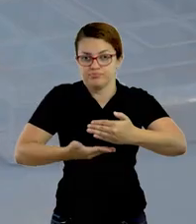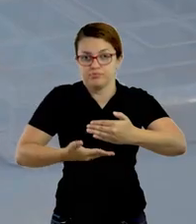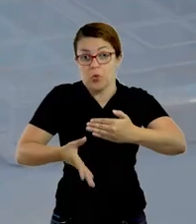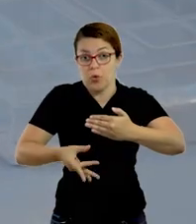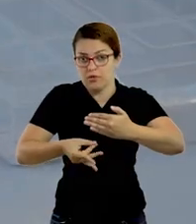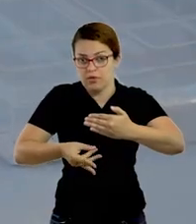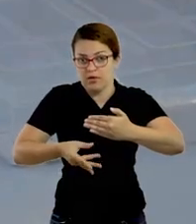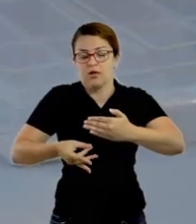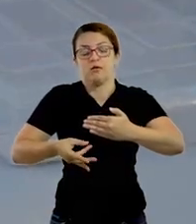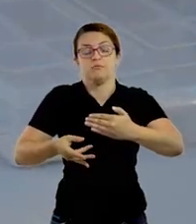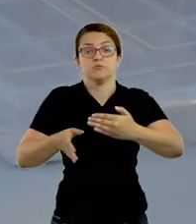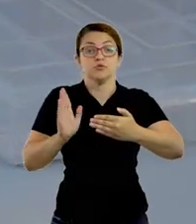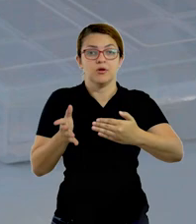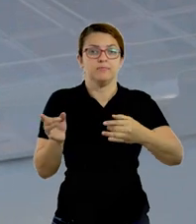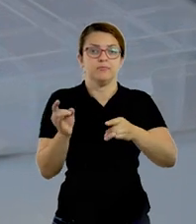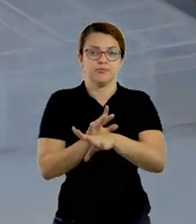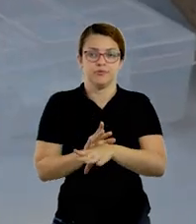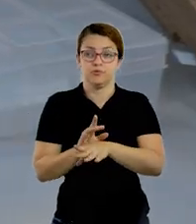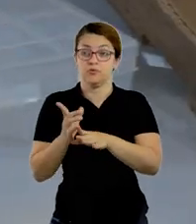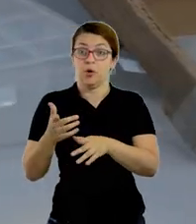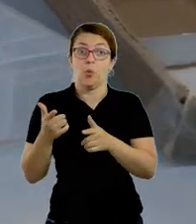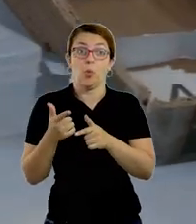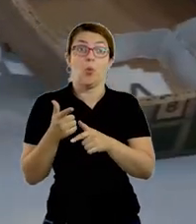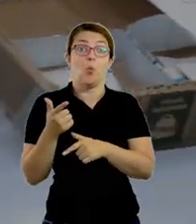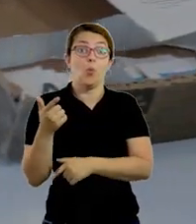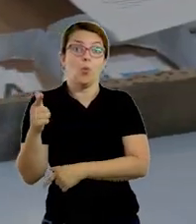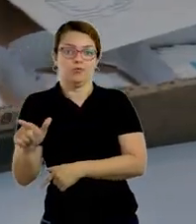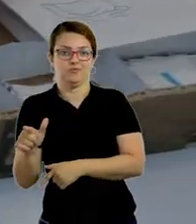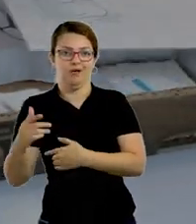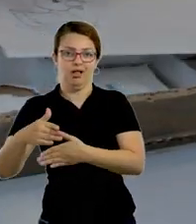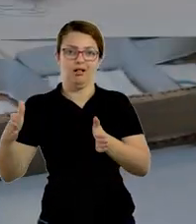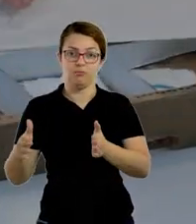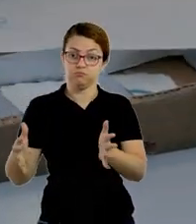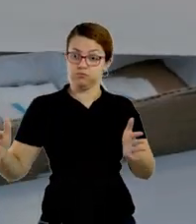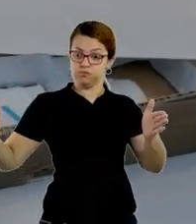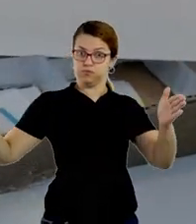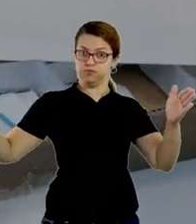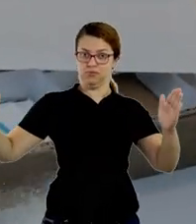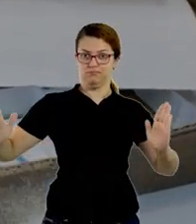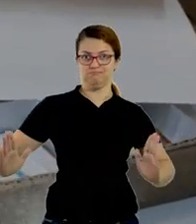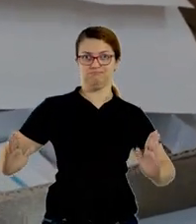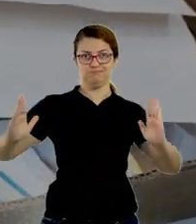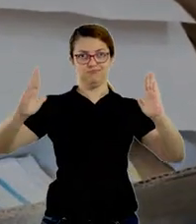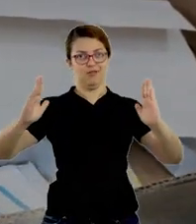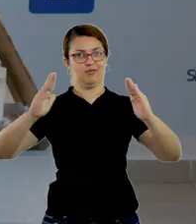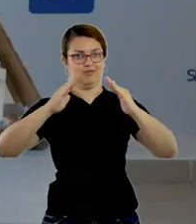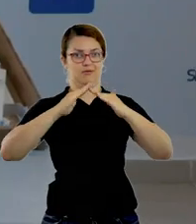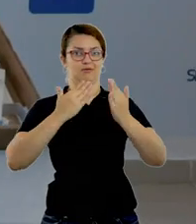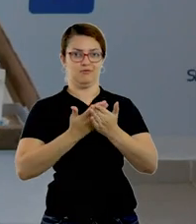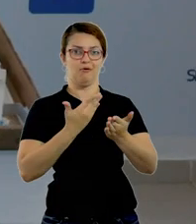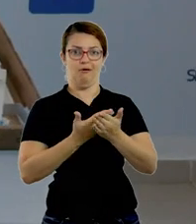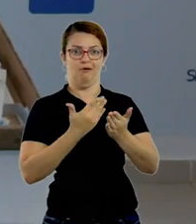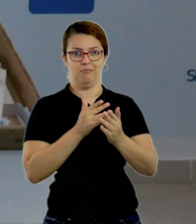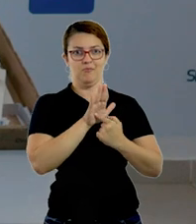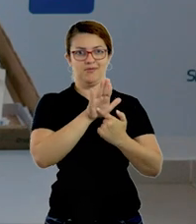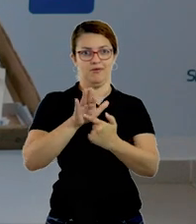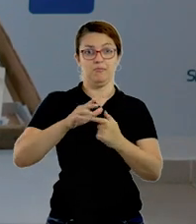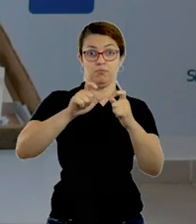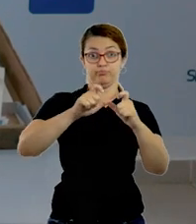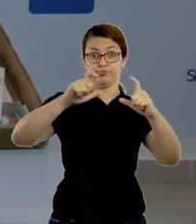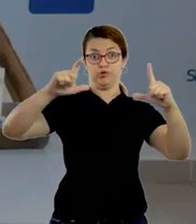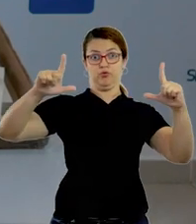feito. Este outro aqui eu fiz bem grandão, que a gente gosta de trabalhar com as crianças na escola, com as letras grandes,